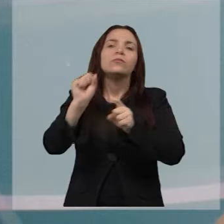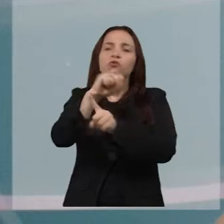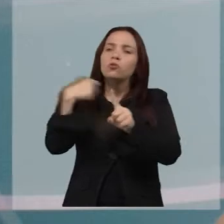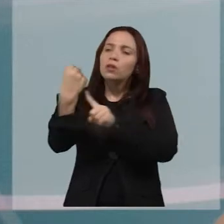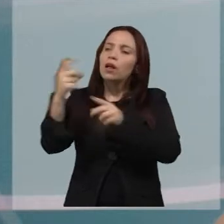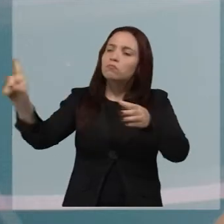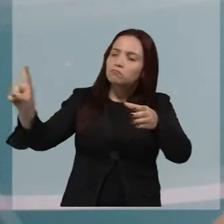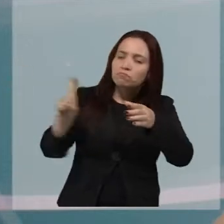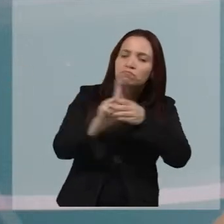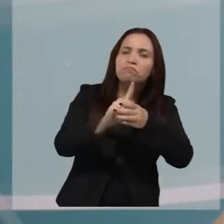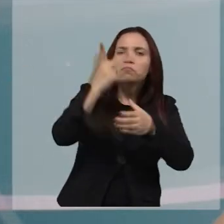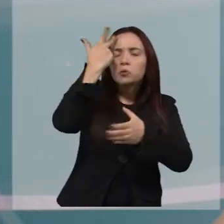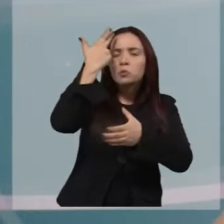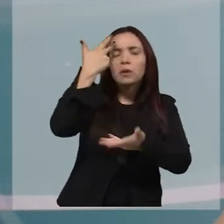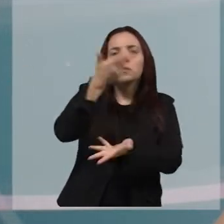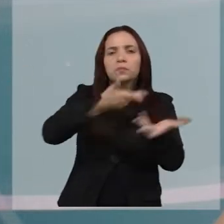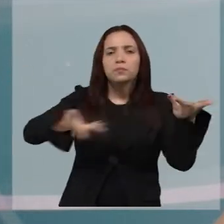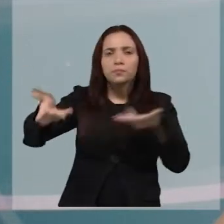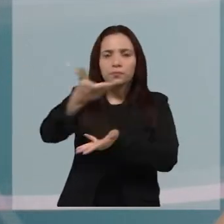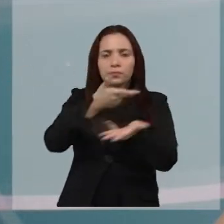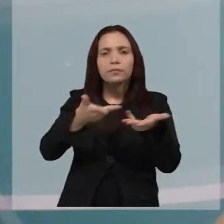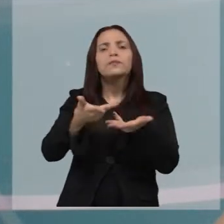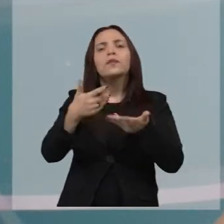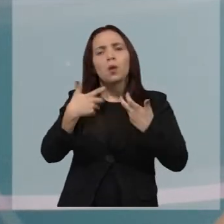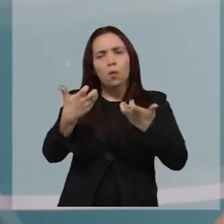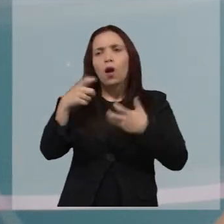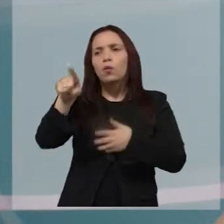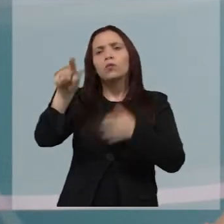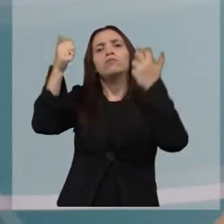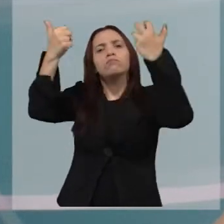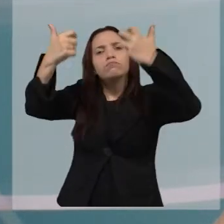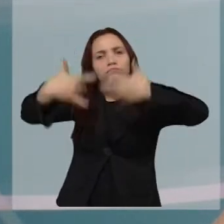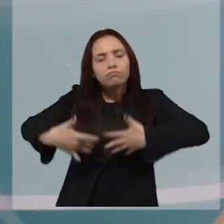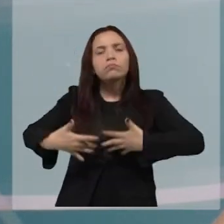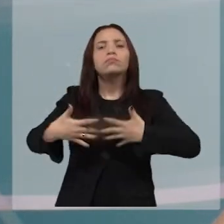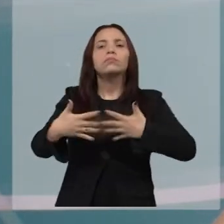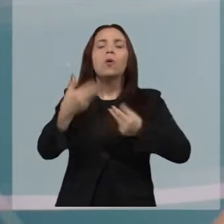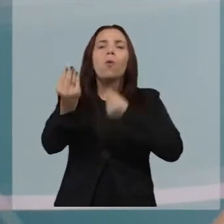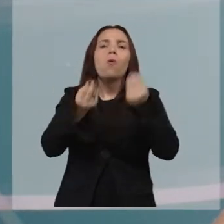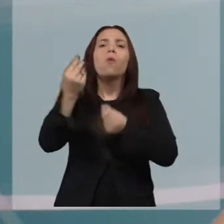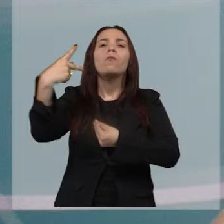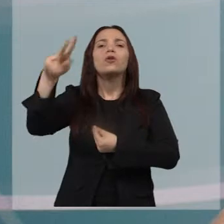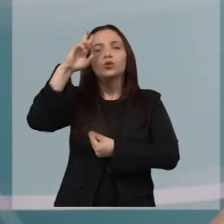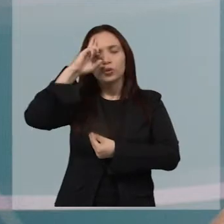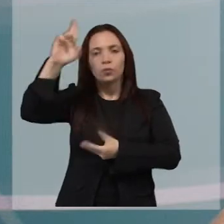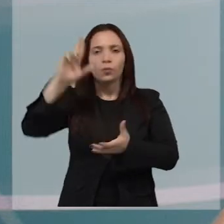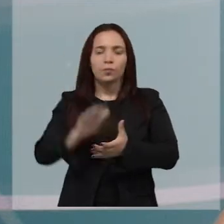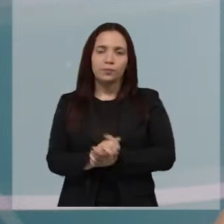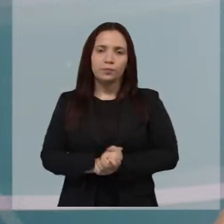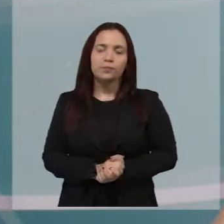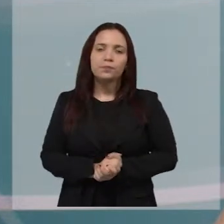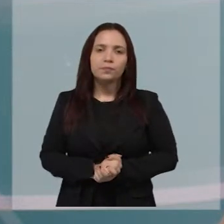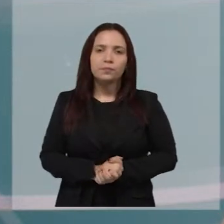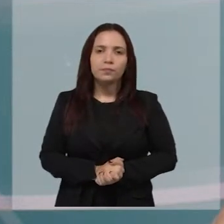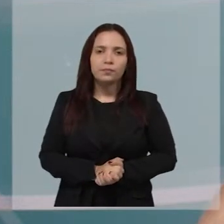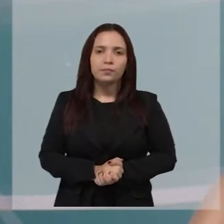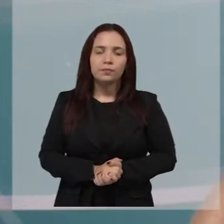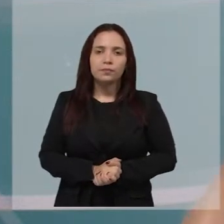forma extremamente harmoniosa e pacífica, como tem que ser. Eu queria então que a senhora nos falasse um pouco sobre a unidade que a senhora dirige.